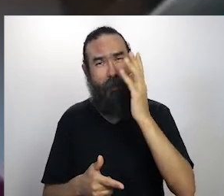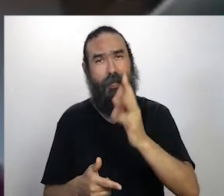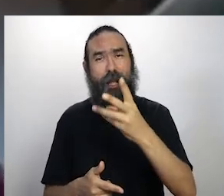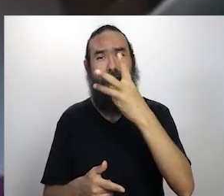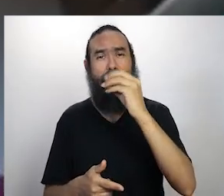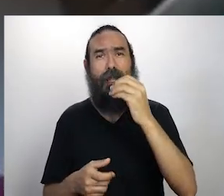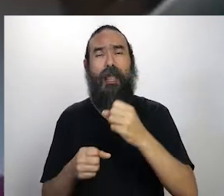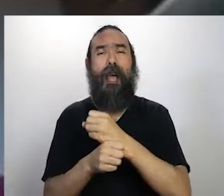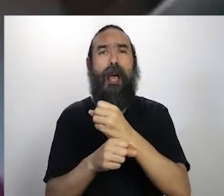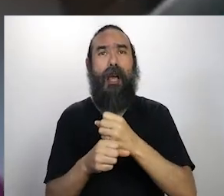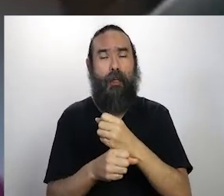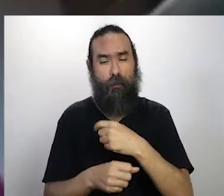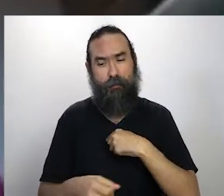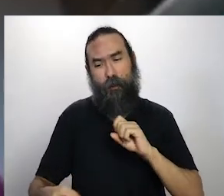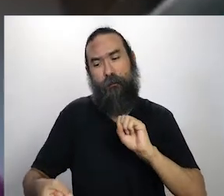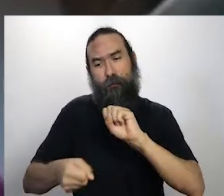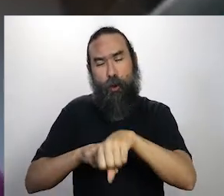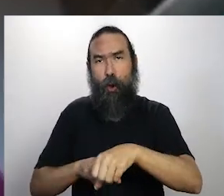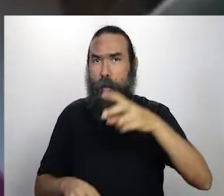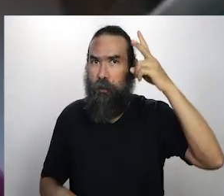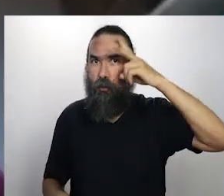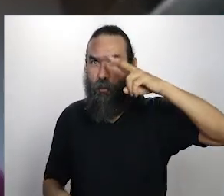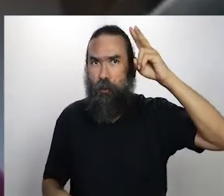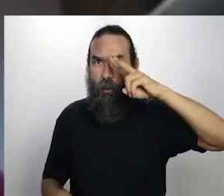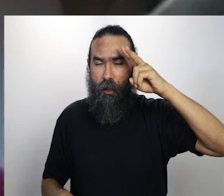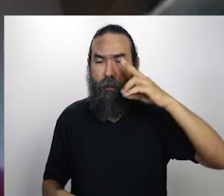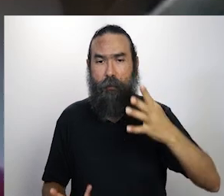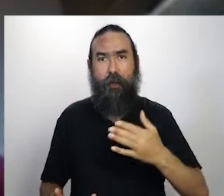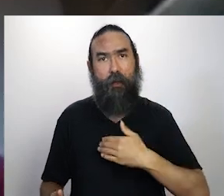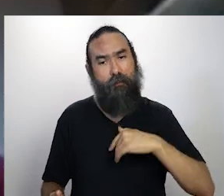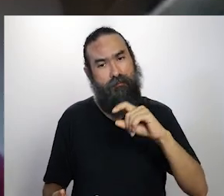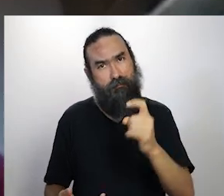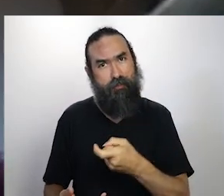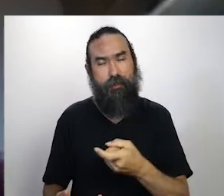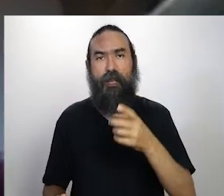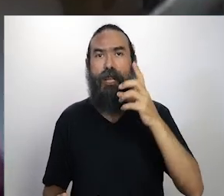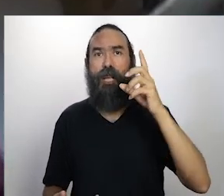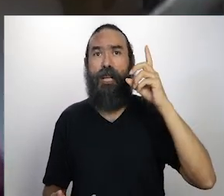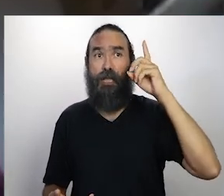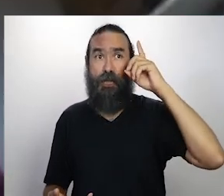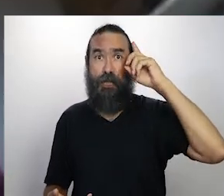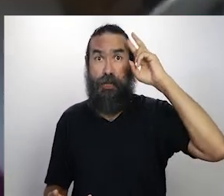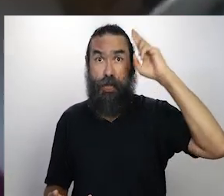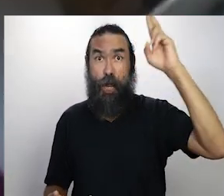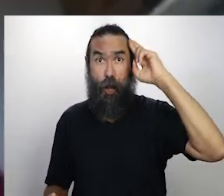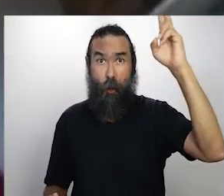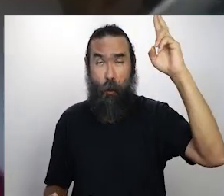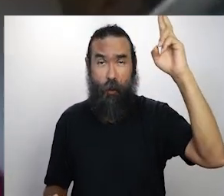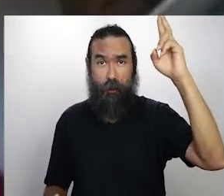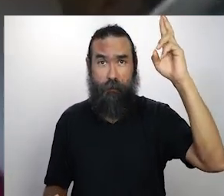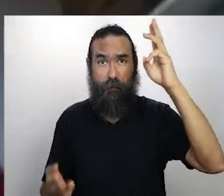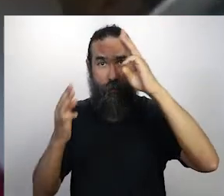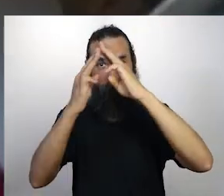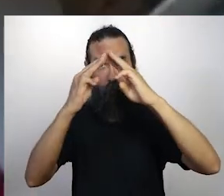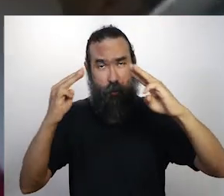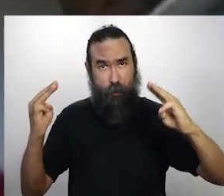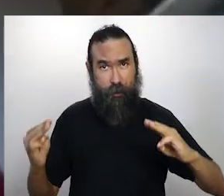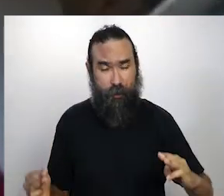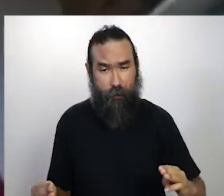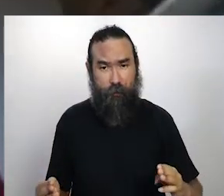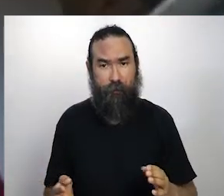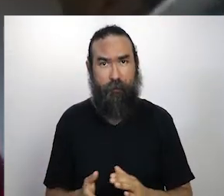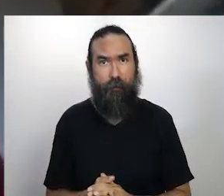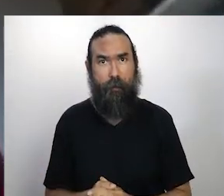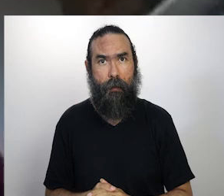eu sou historiadora de formação e fui diretora, fiquei diretora esse período, né? E,